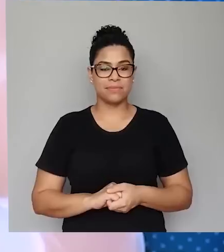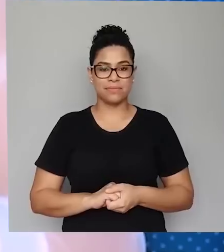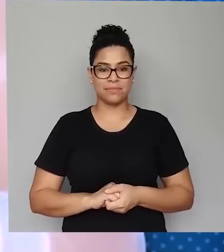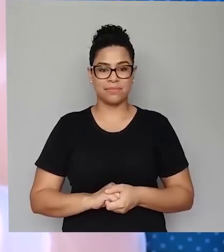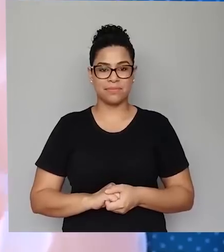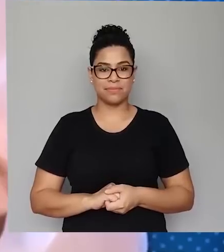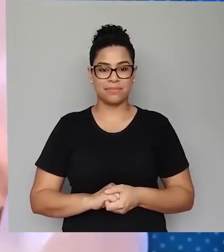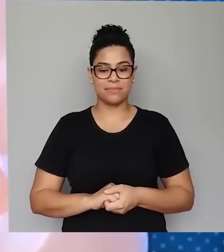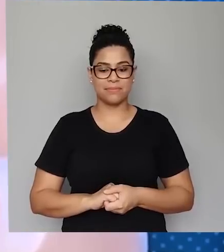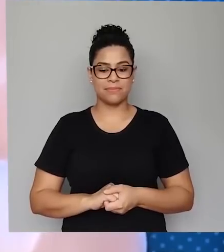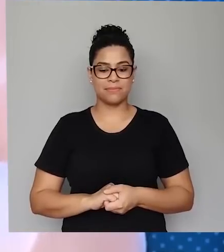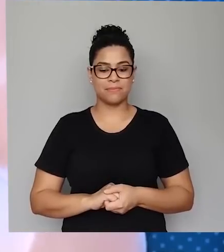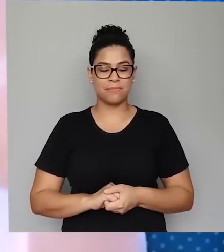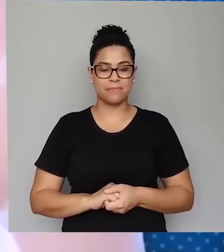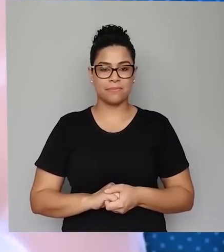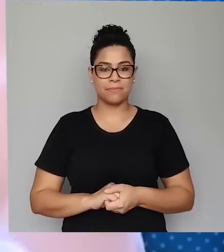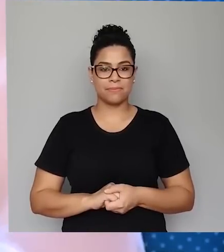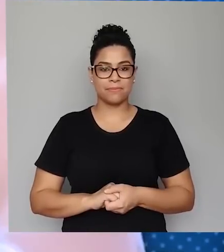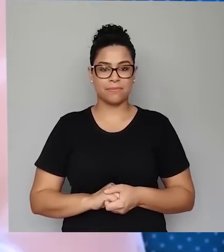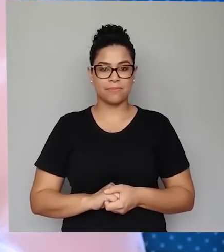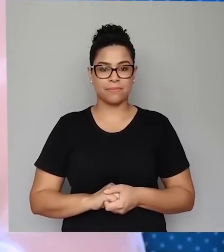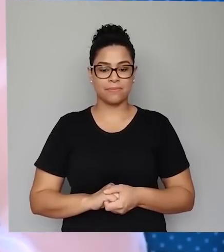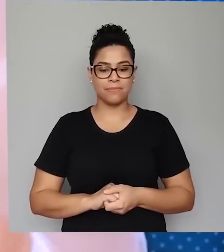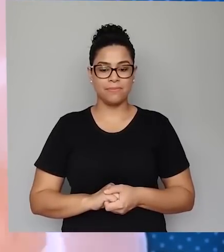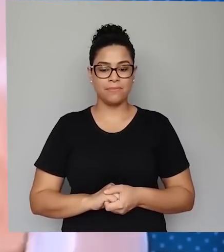cone. Olha aqui.